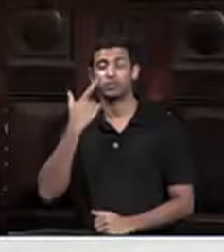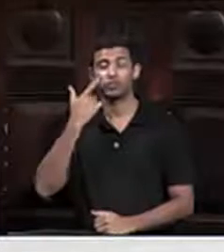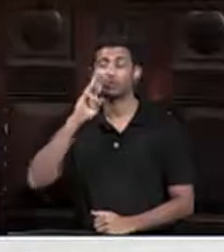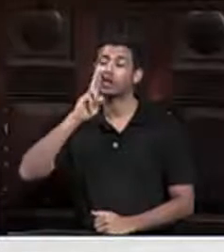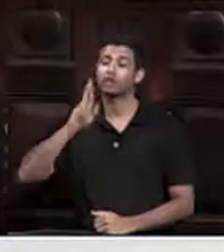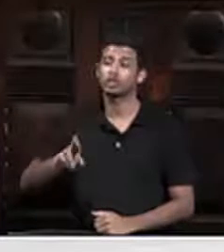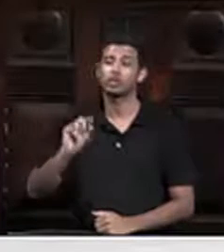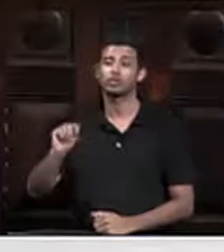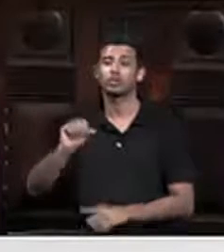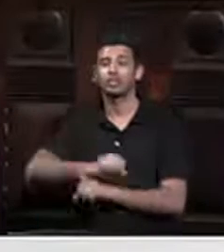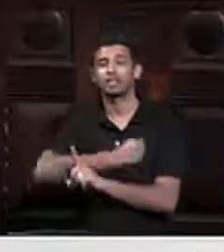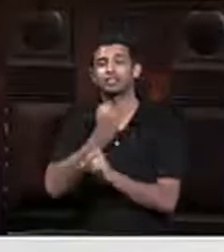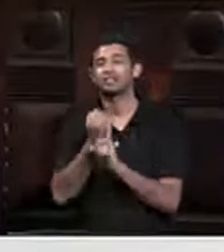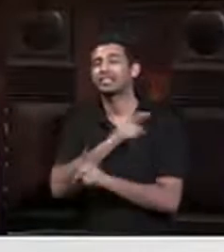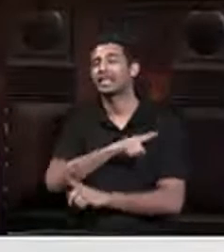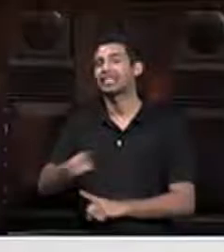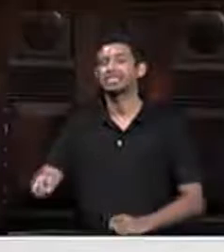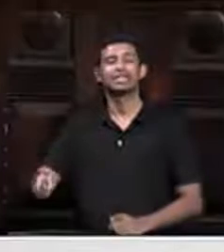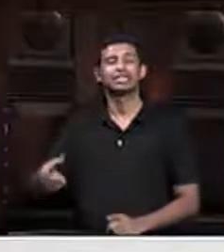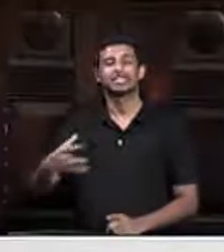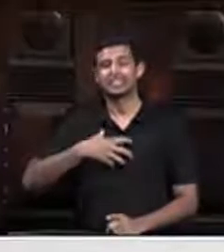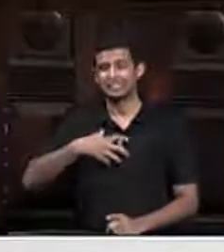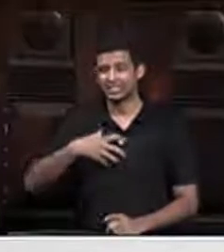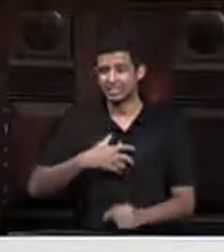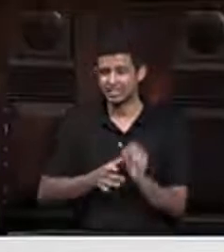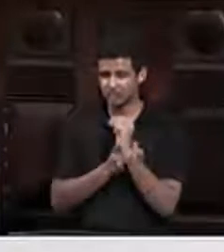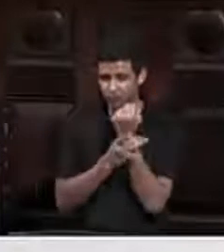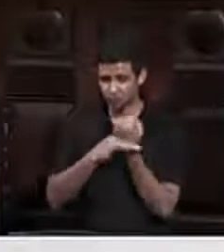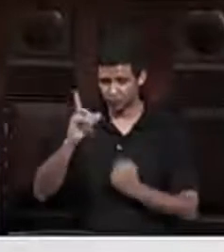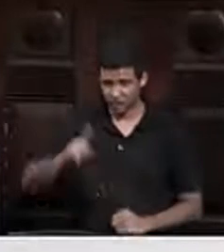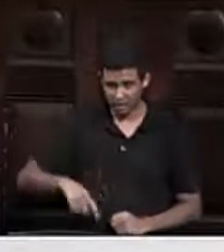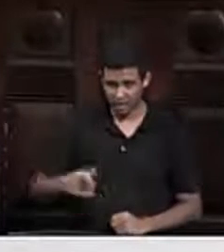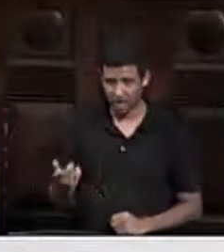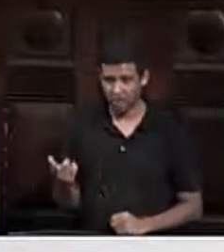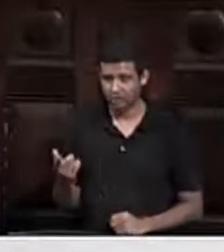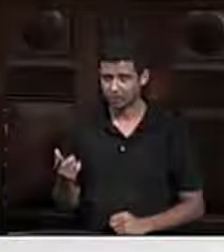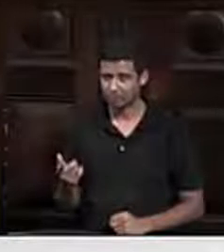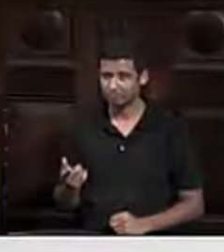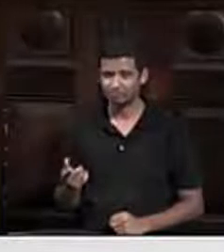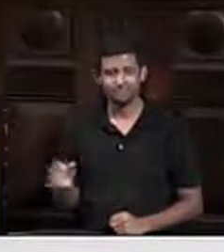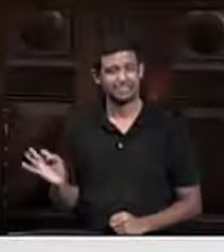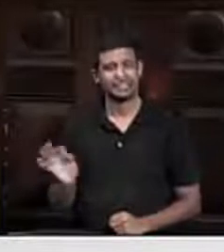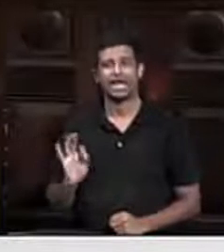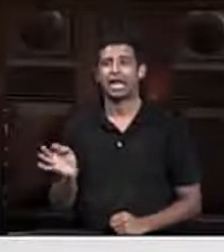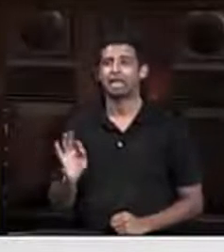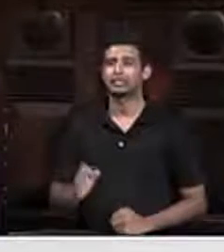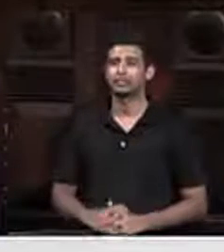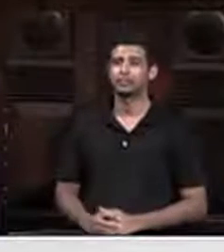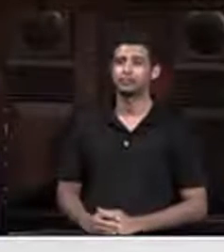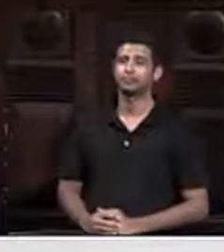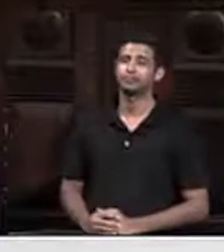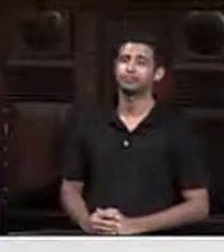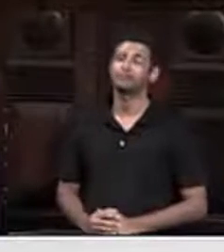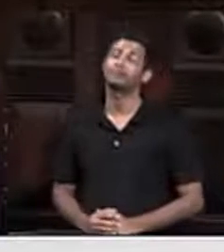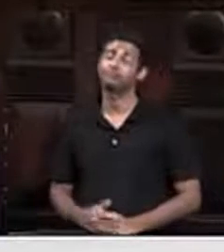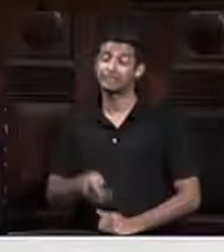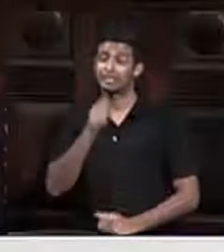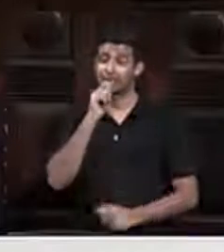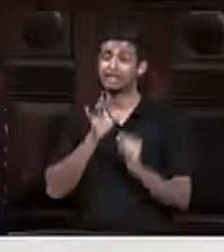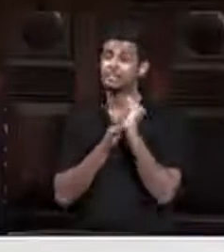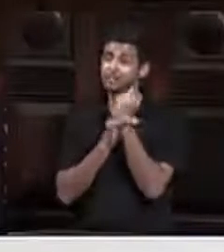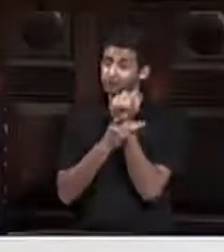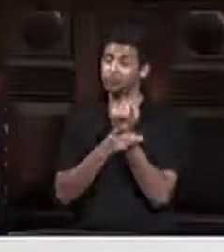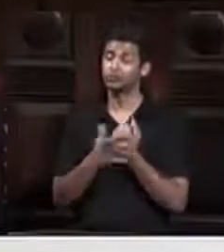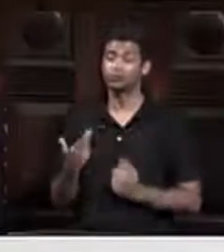A sociedade está se sentindo mais segura com isso? Não. A sociedade tem padecido. A insegurança está